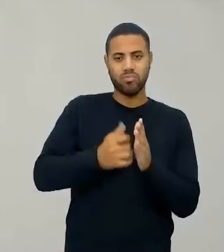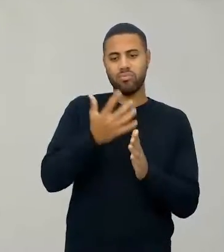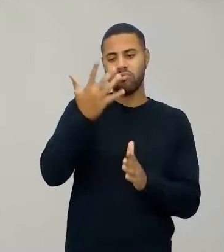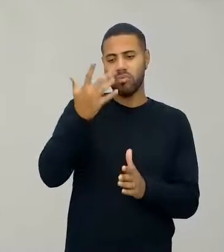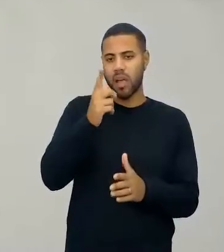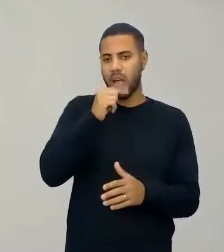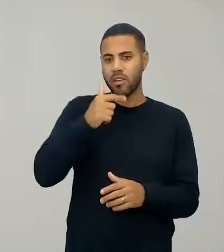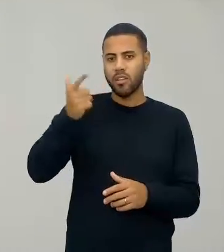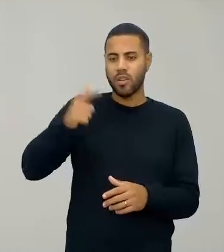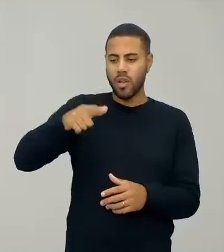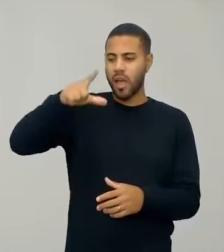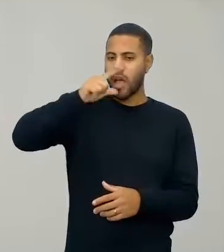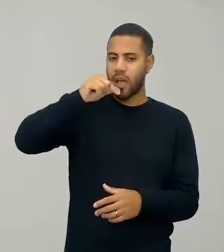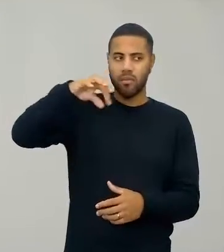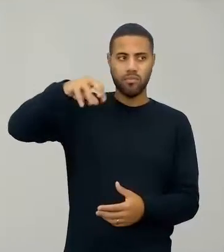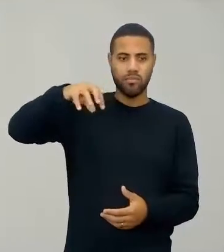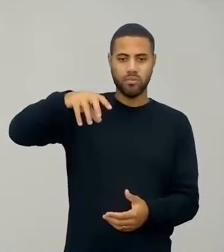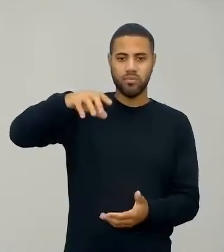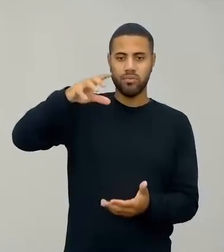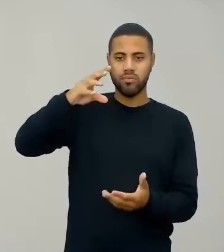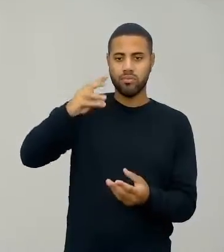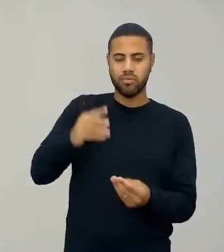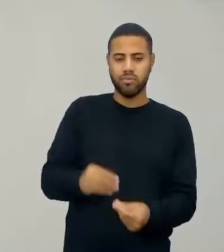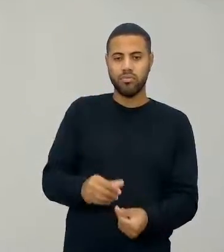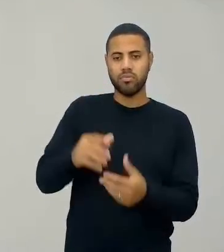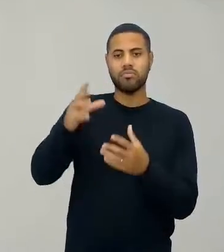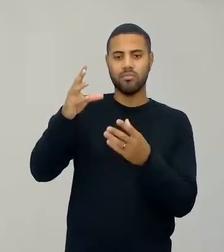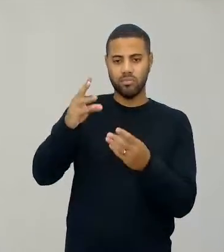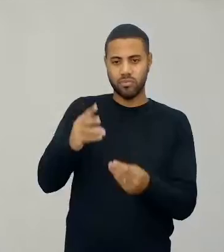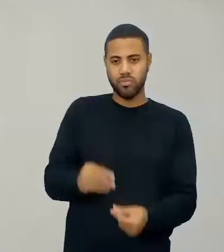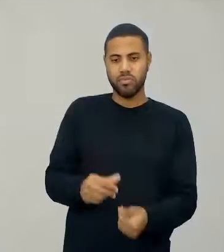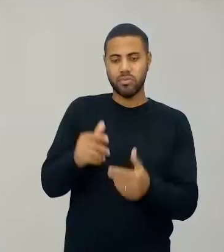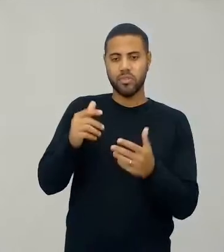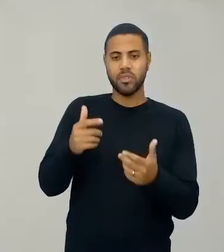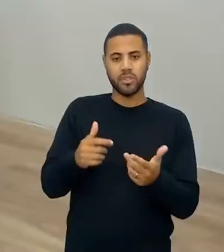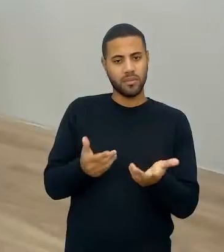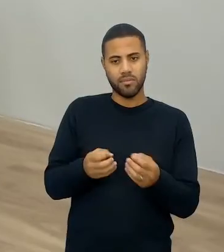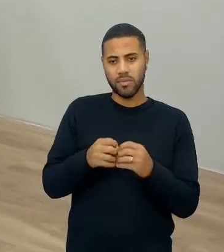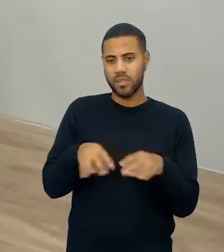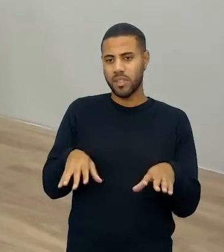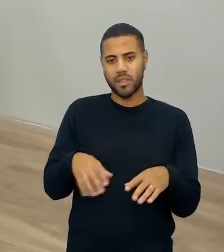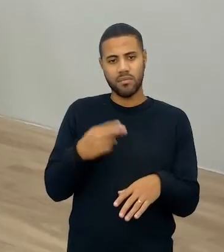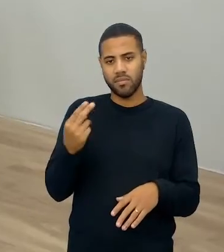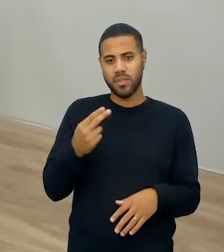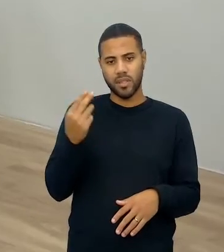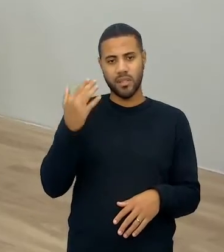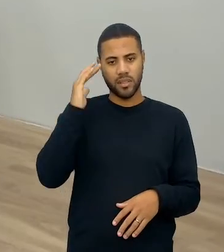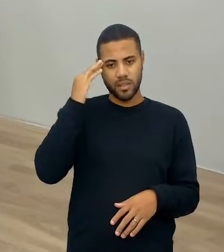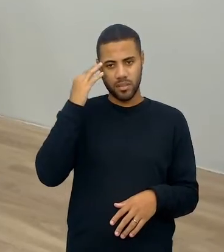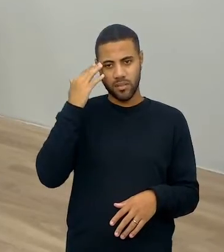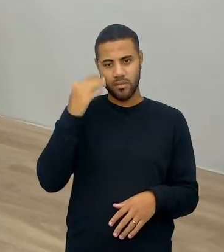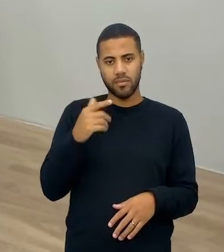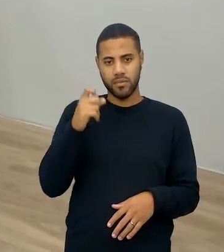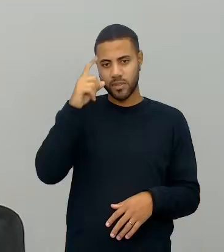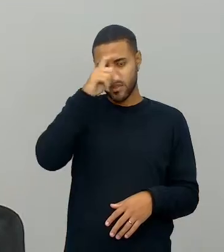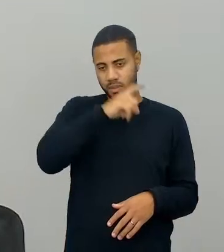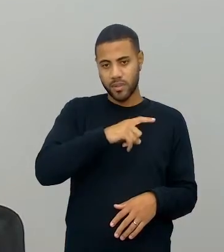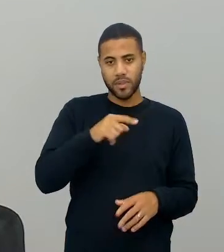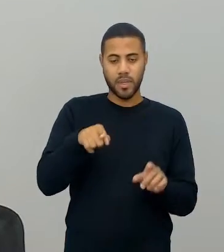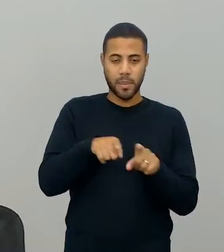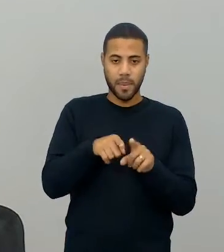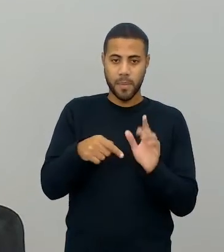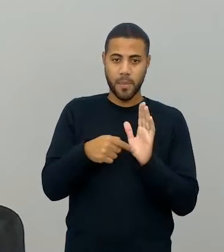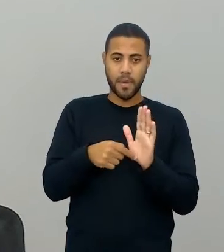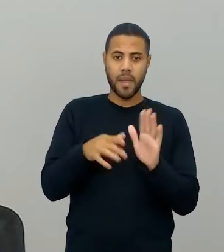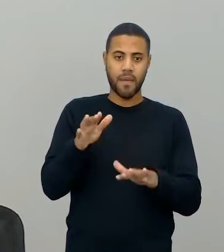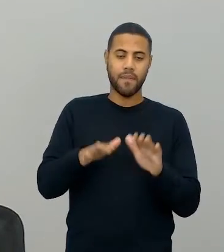água limpa e tratada para lavar um tecido. Não seria um desperdício, né, professora? Exatamente. Então, ou até fazer